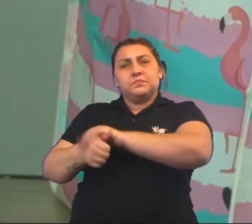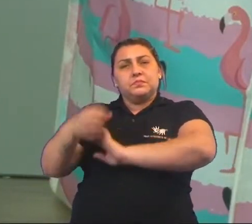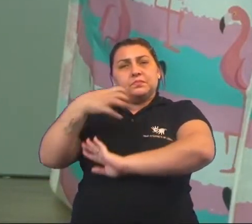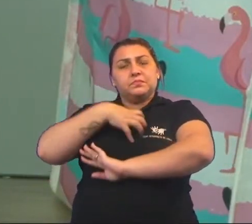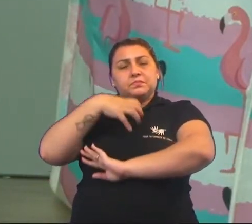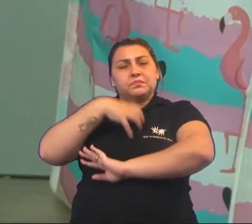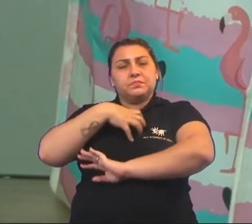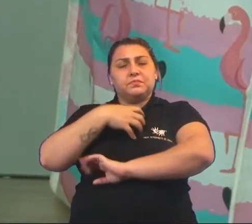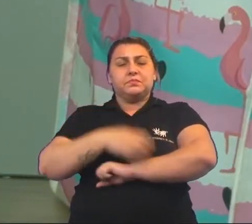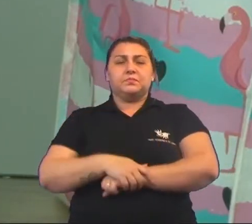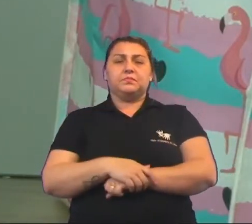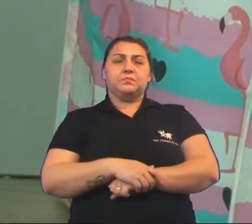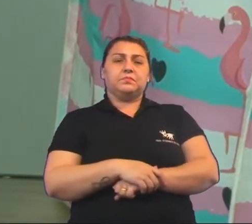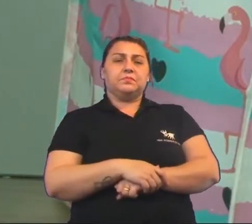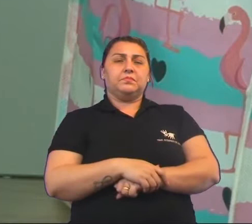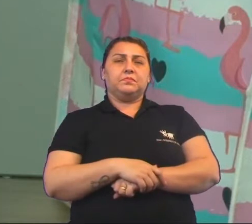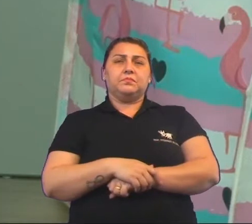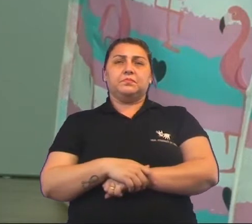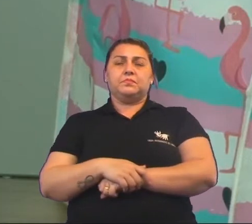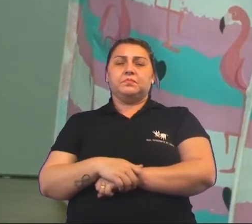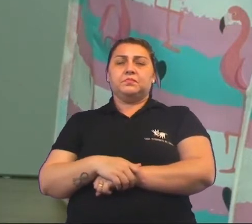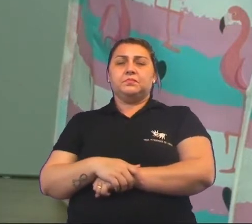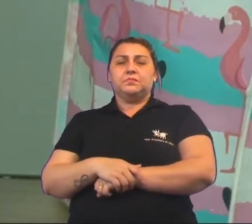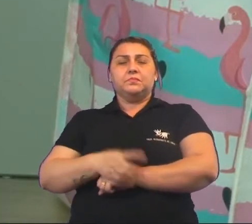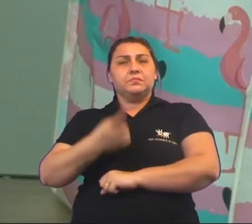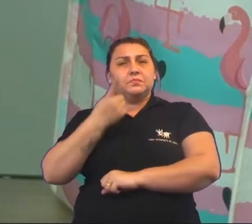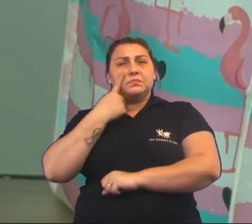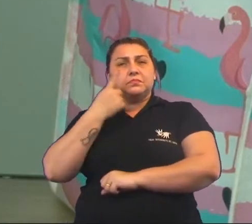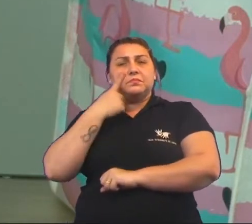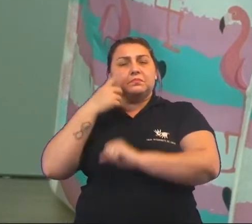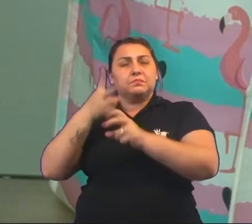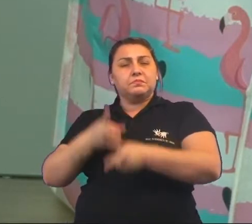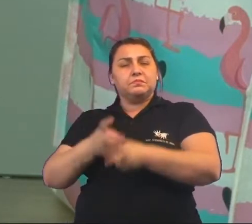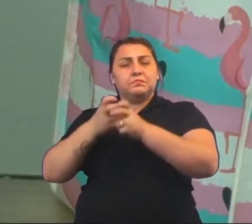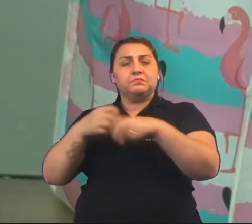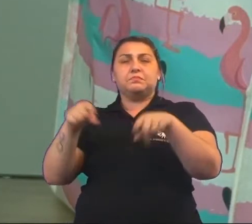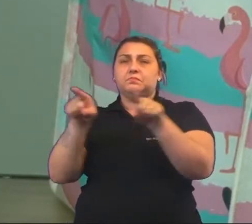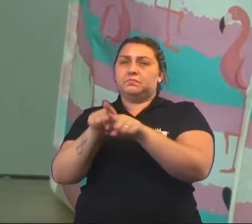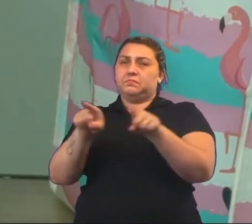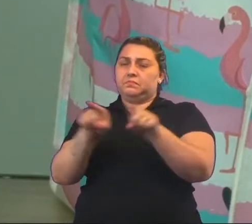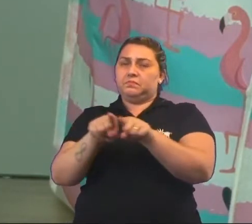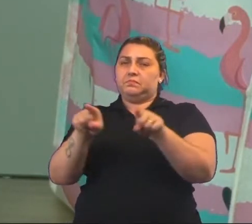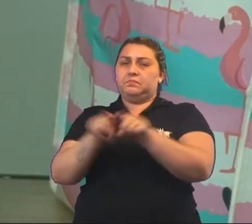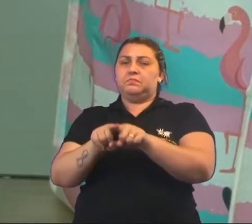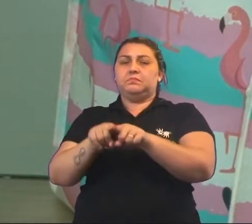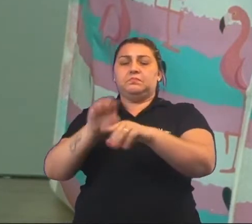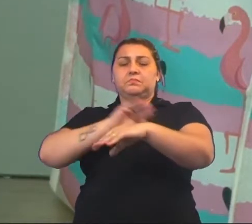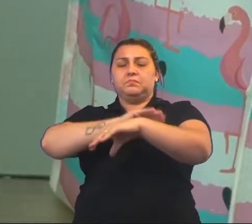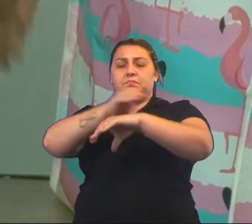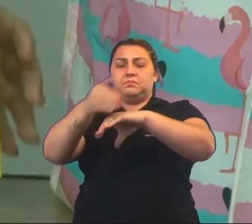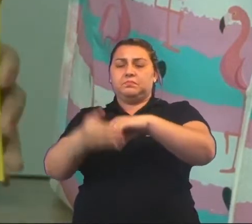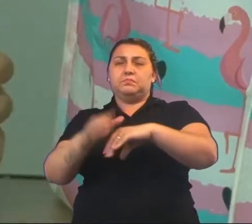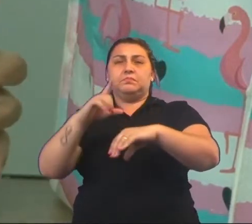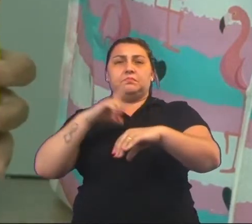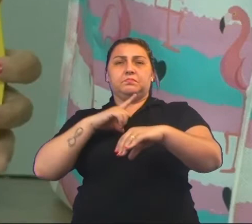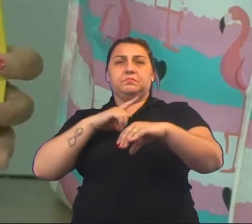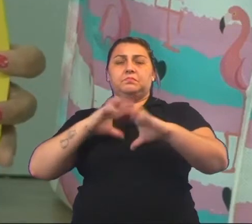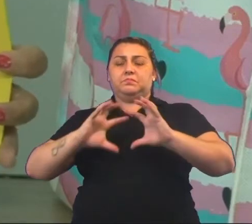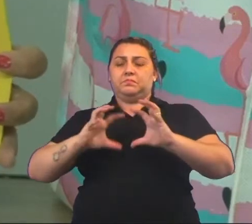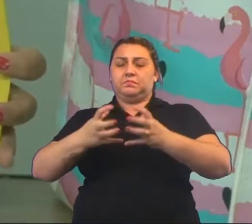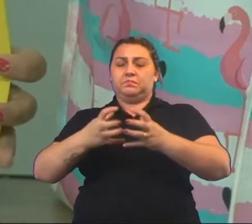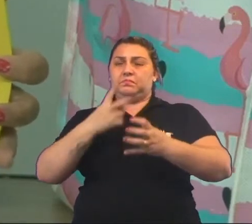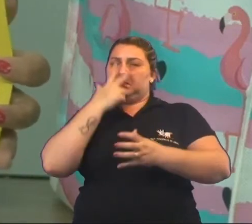tem a tartaruga, o jabuti? Estão observando que também aqui no casco deles também tem formas,